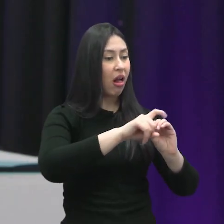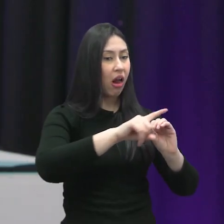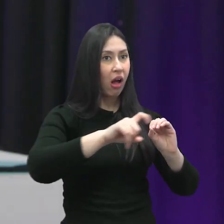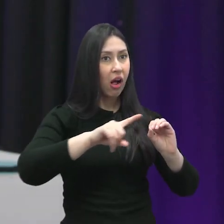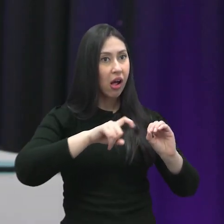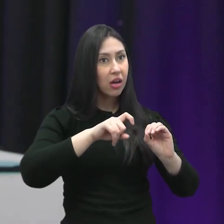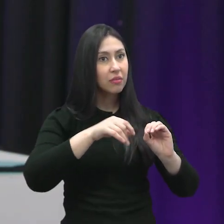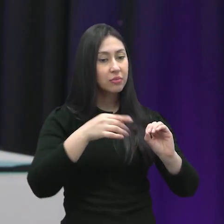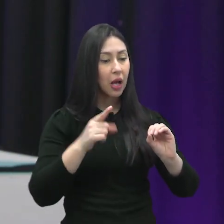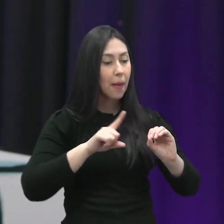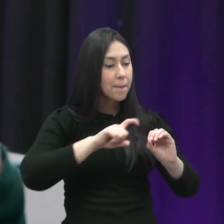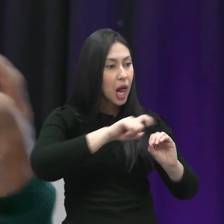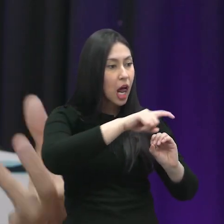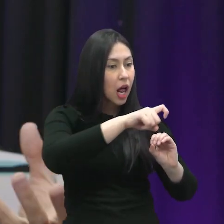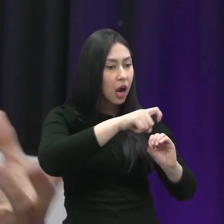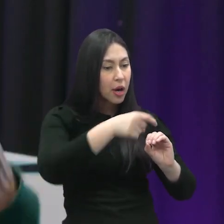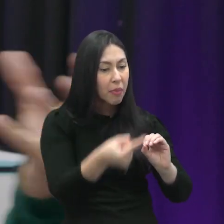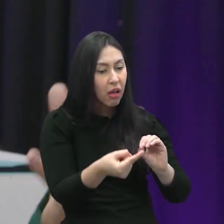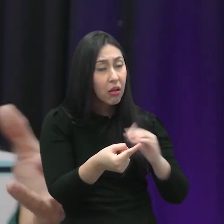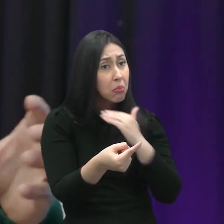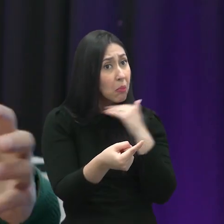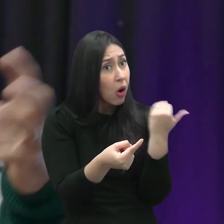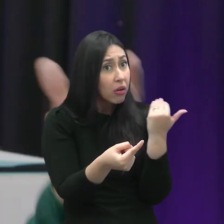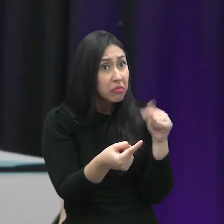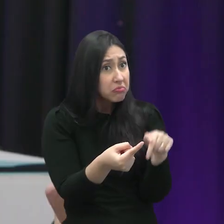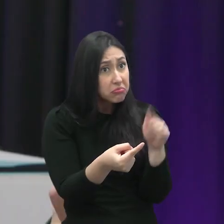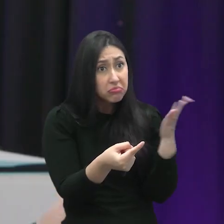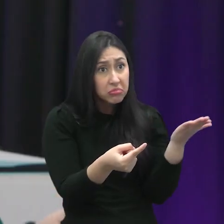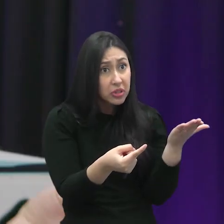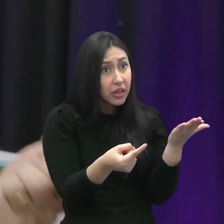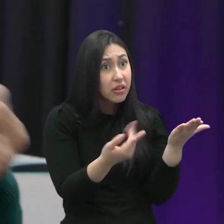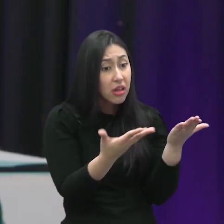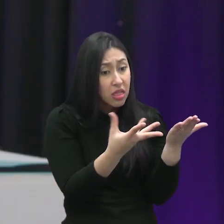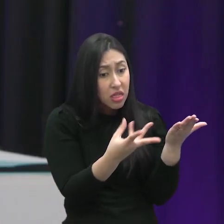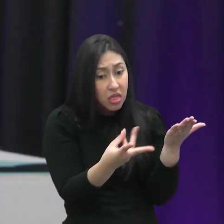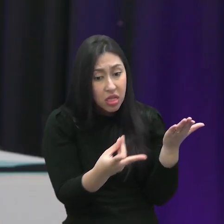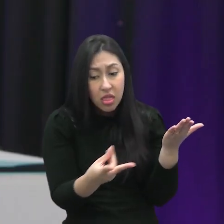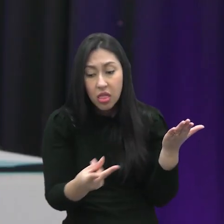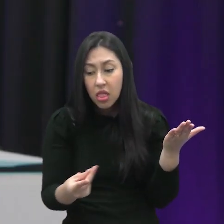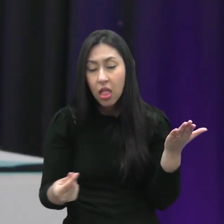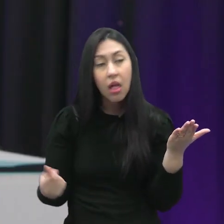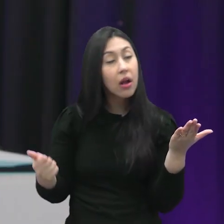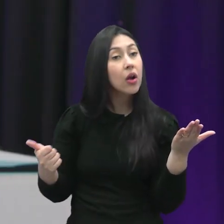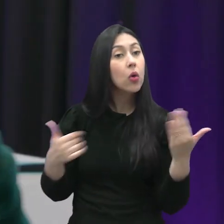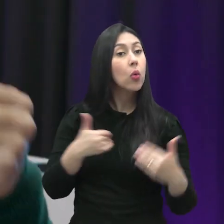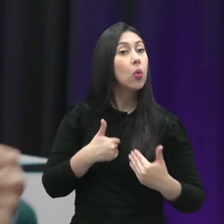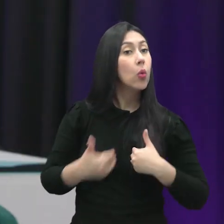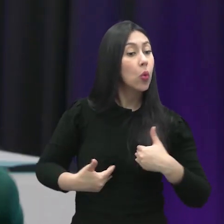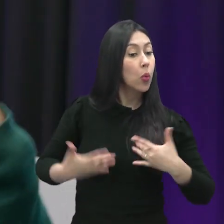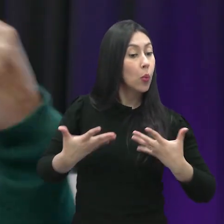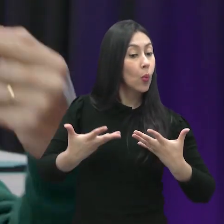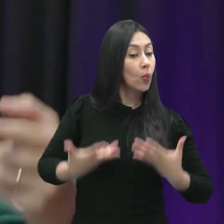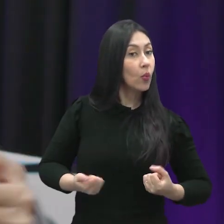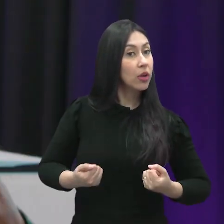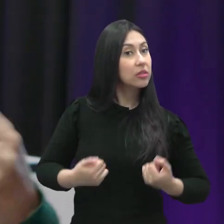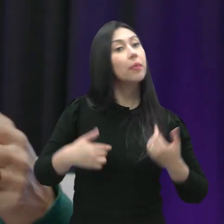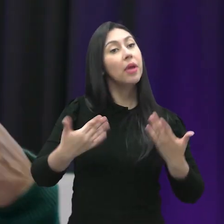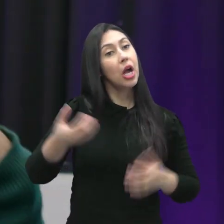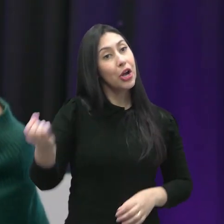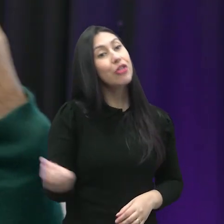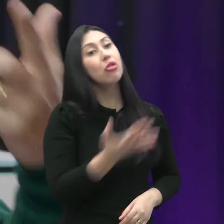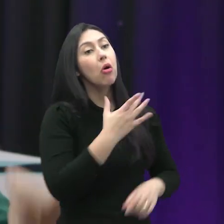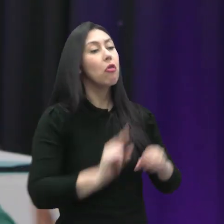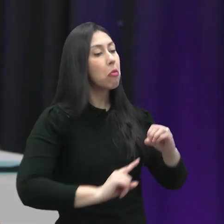ele acaba morrendo, essa célula morta é degradada, é reabsorvida ali pelo organismo e fica um ciclo,